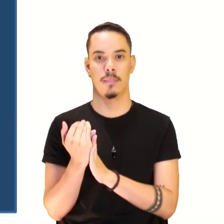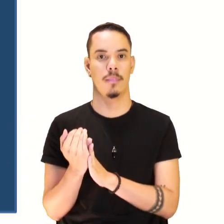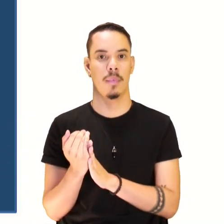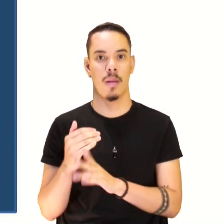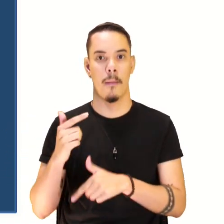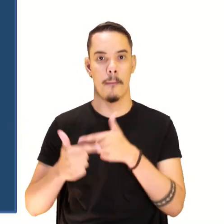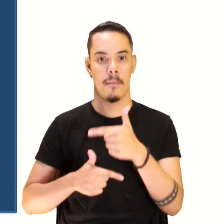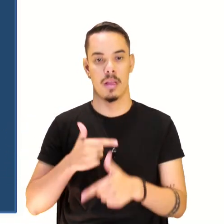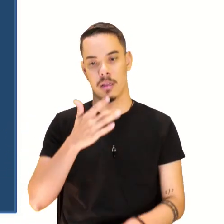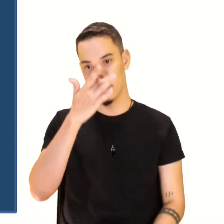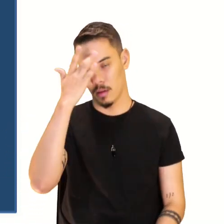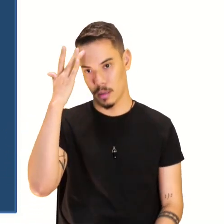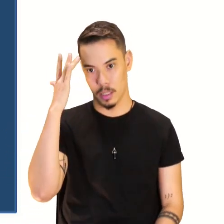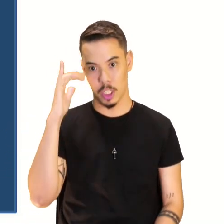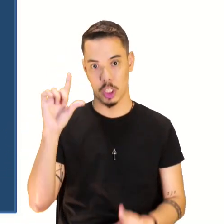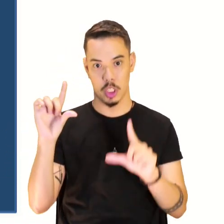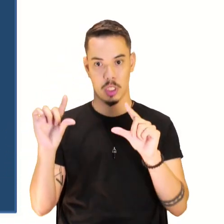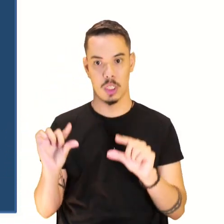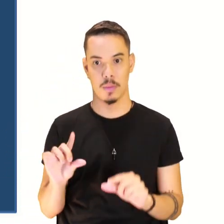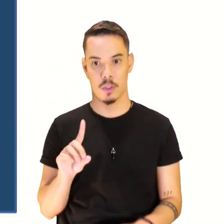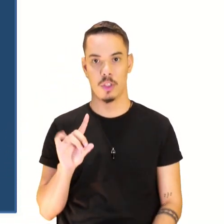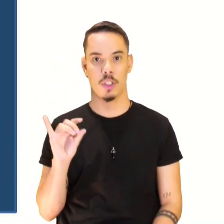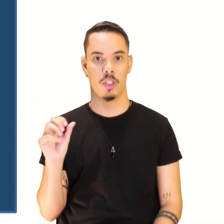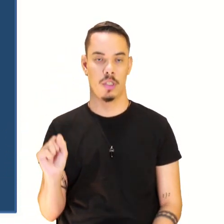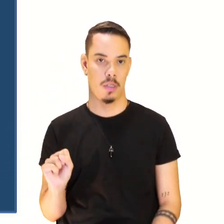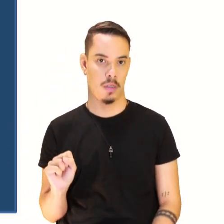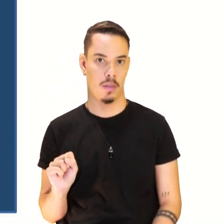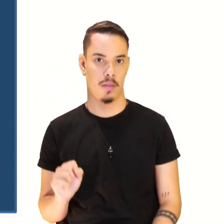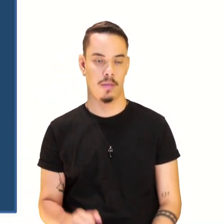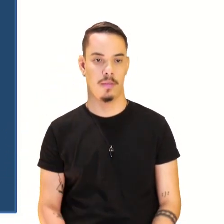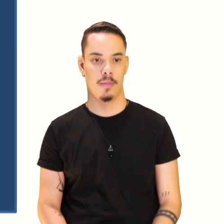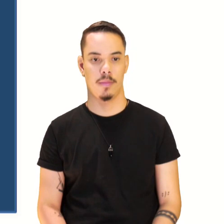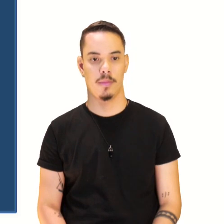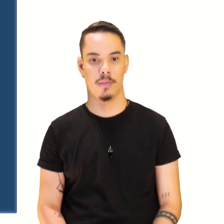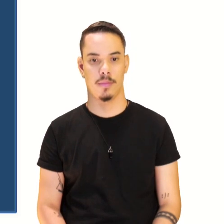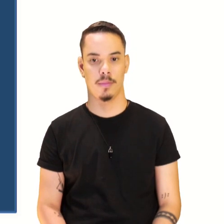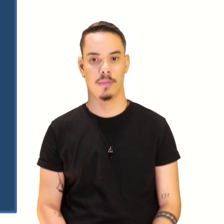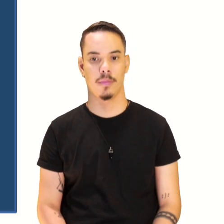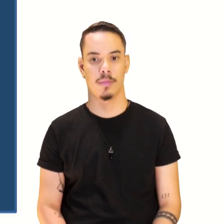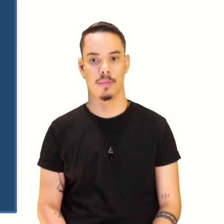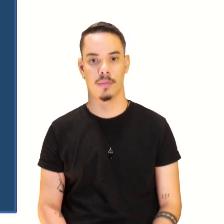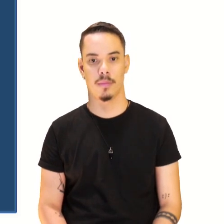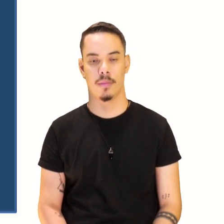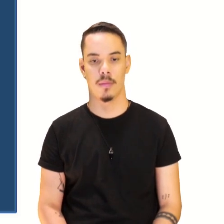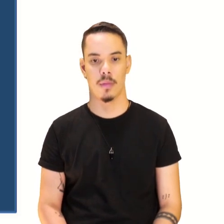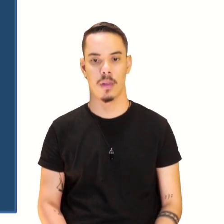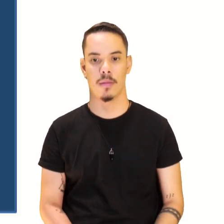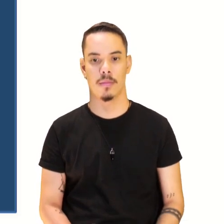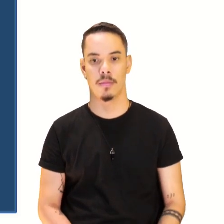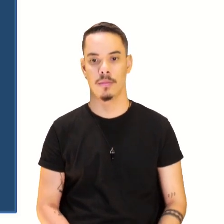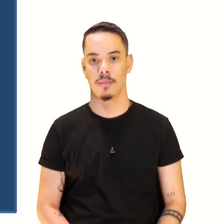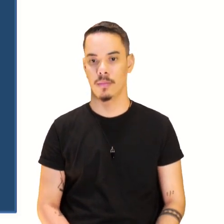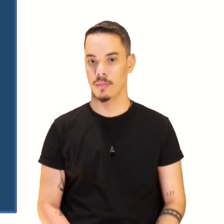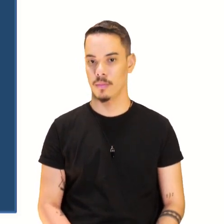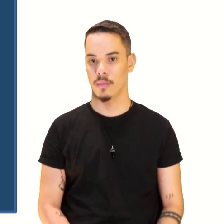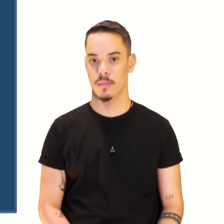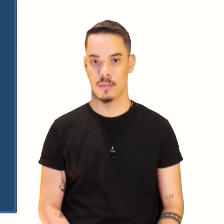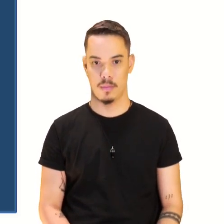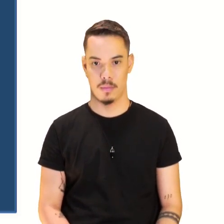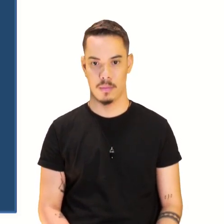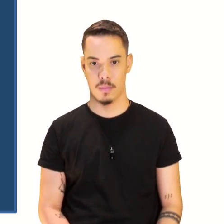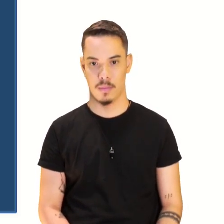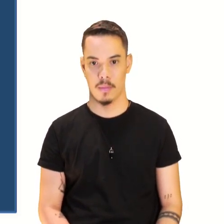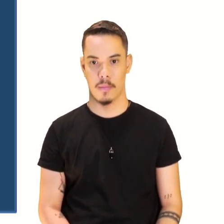gente para trabalhar com certeza vai diminuir os dias né Beleza então ela é inversa eu vou multiplicar na linha